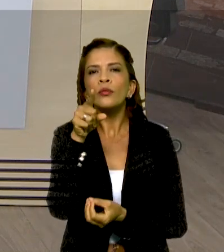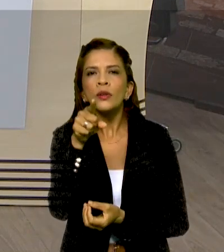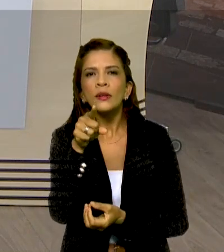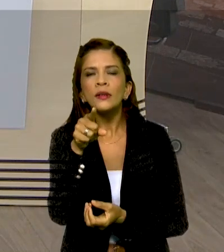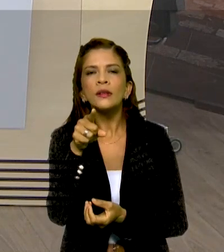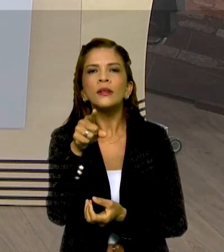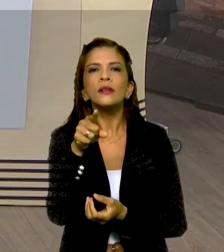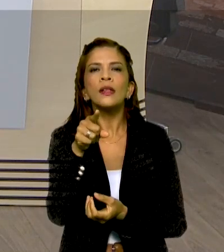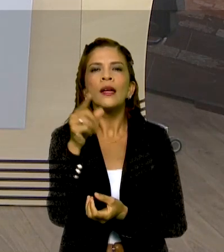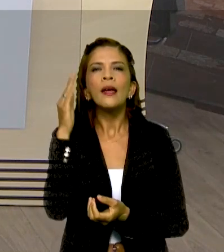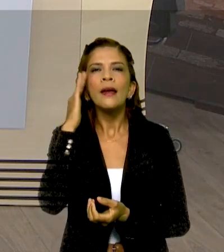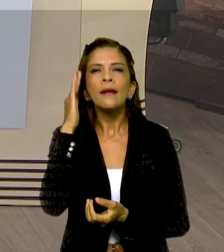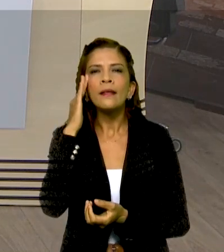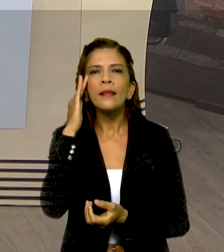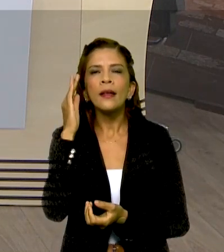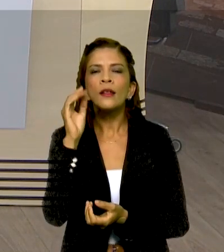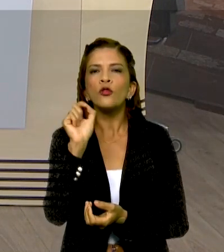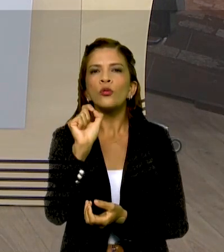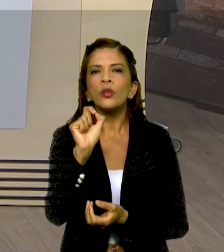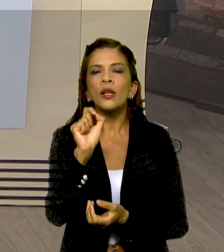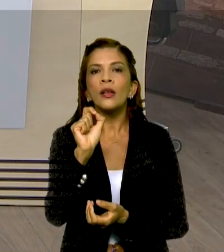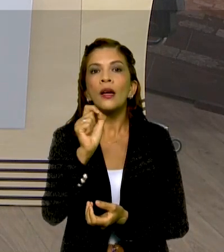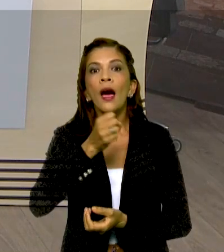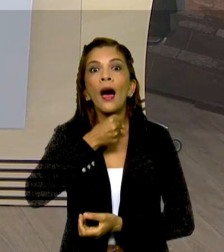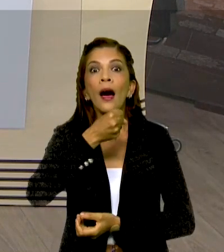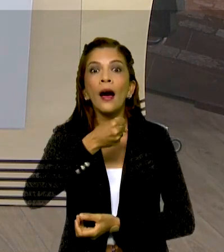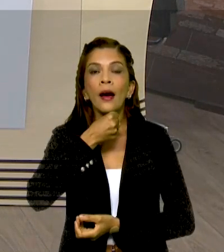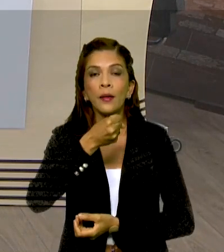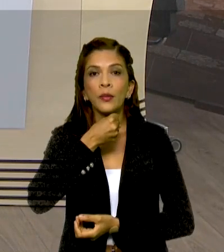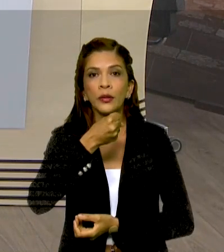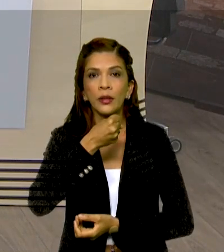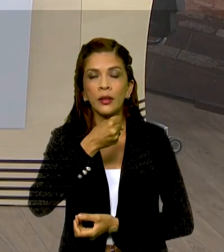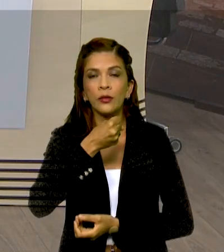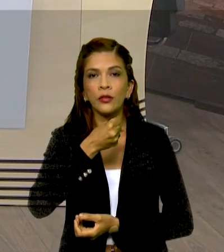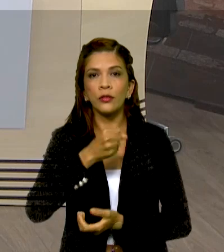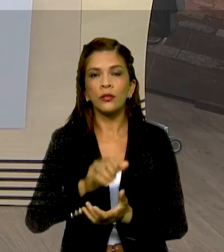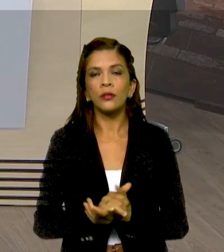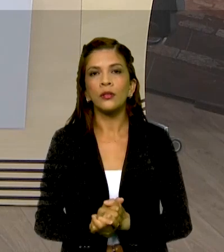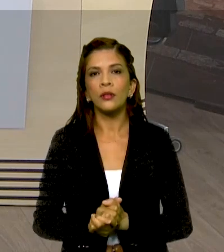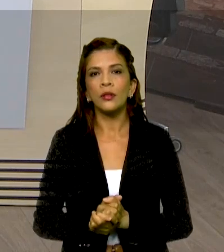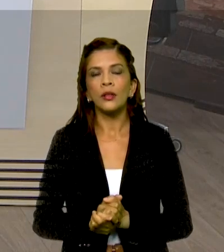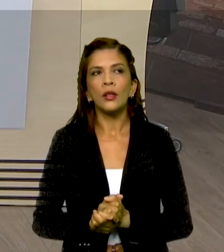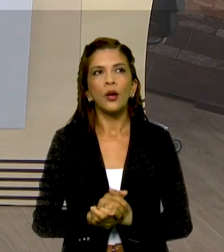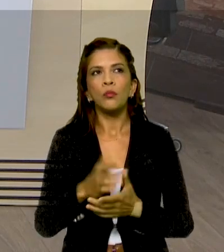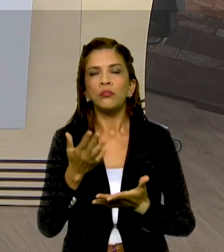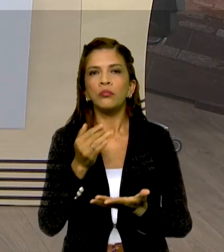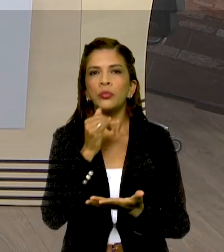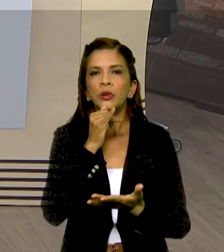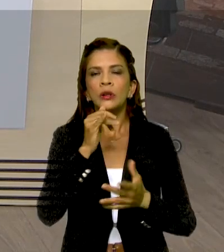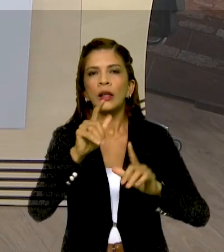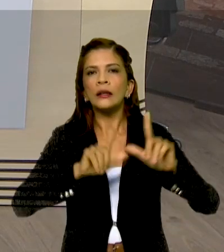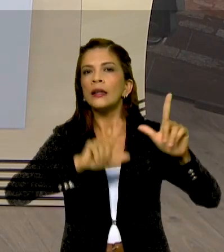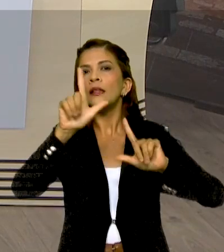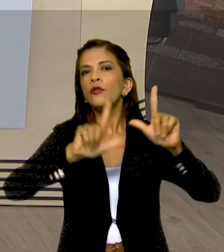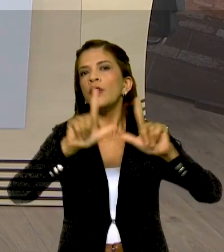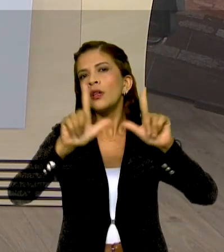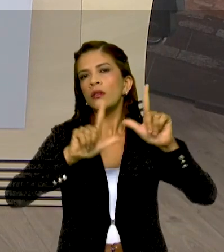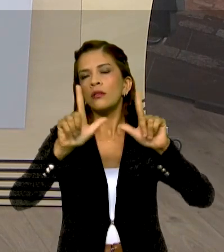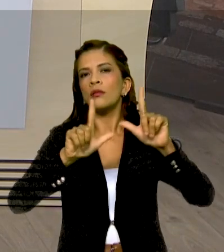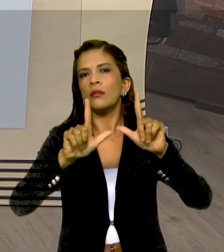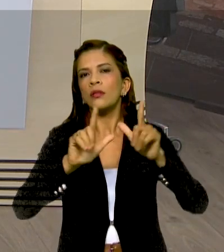consegue compreender, por exemplo, uma reportagem que passa em determinado canal de